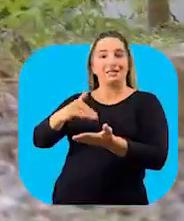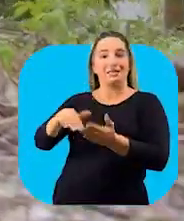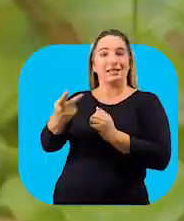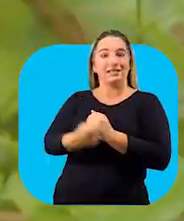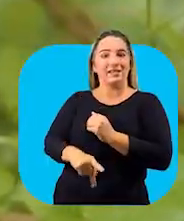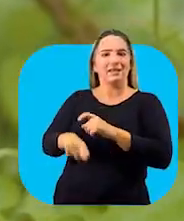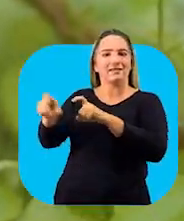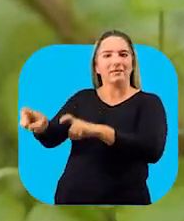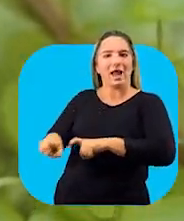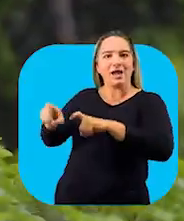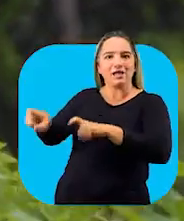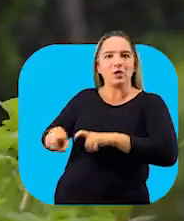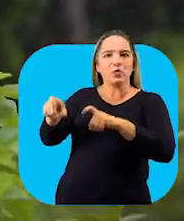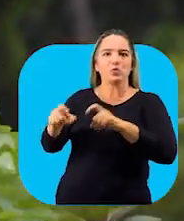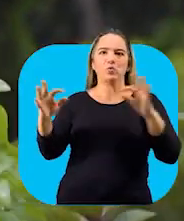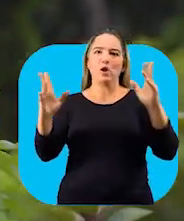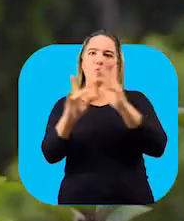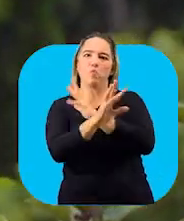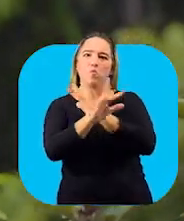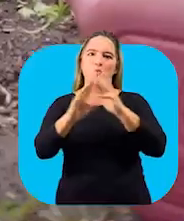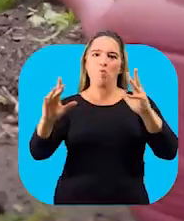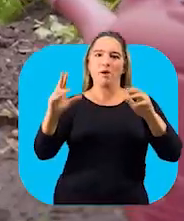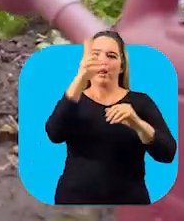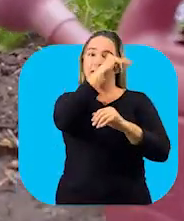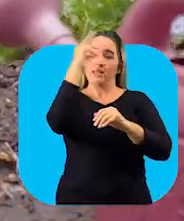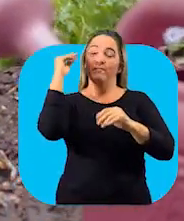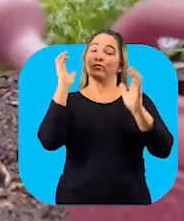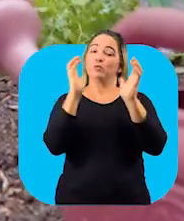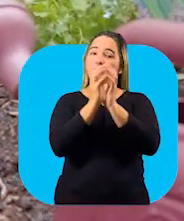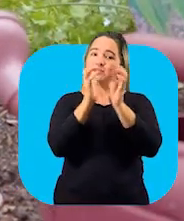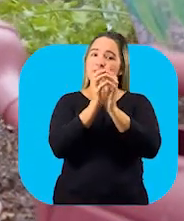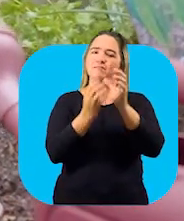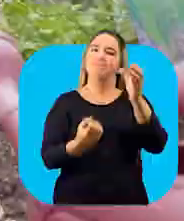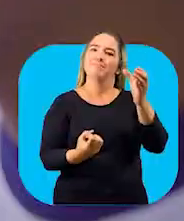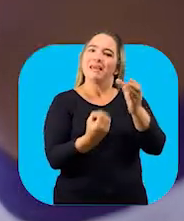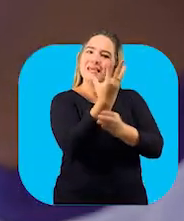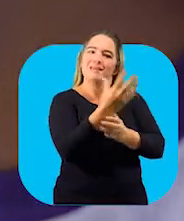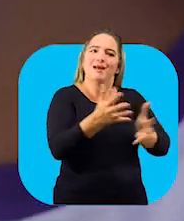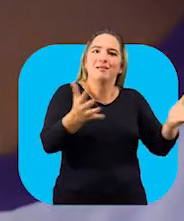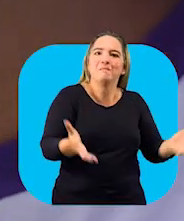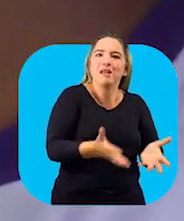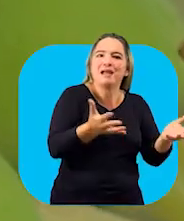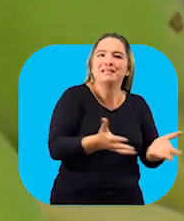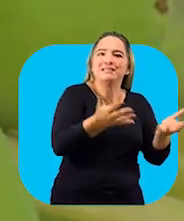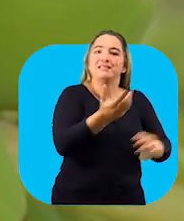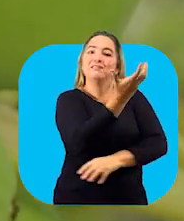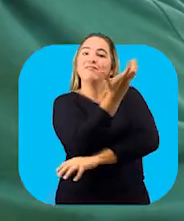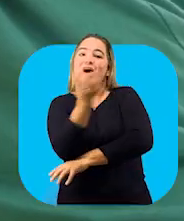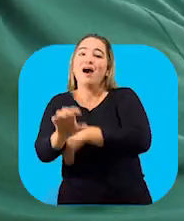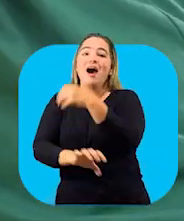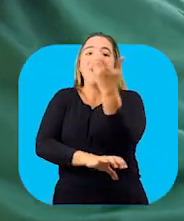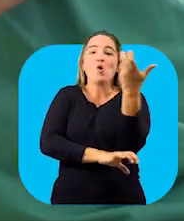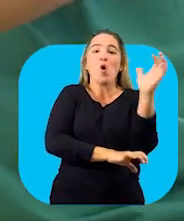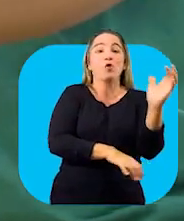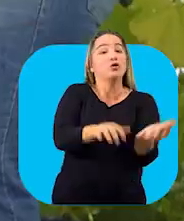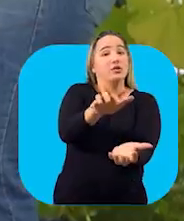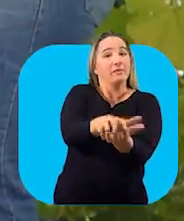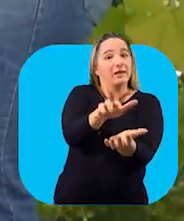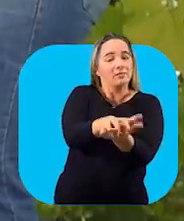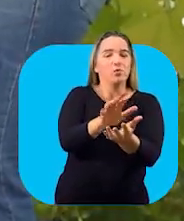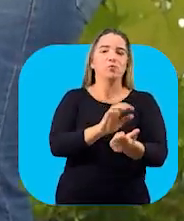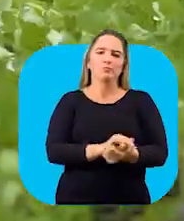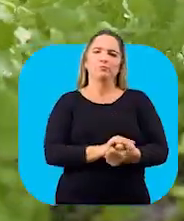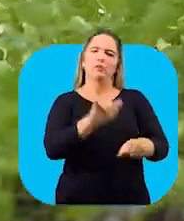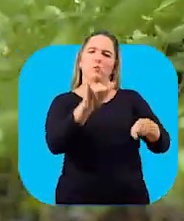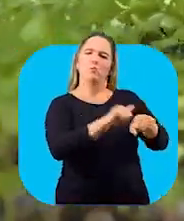A Secretaria Executiva de Agricultura Urbana da Prefeitura do Recife foi criada para incentivar a agroecologia na capital